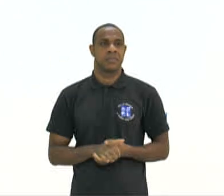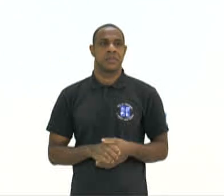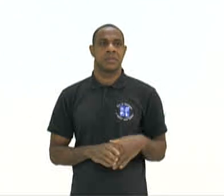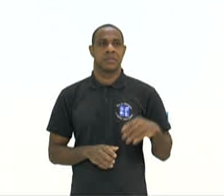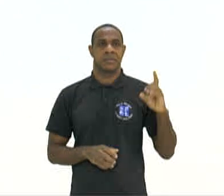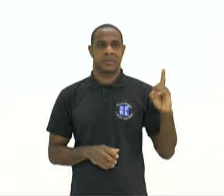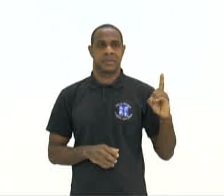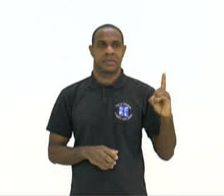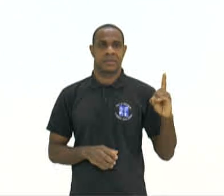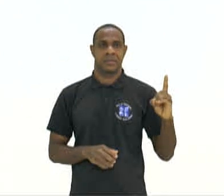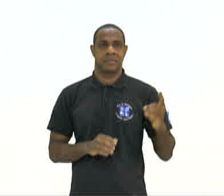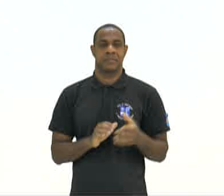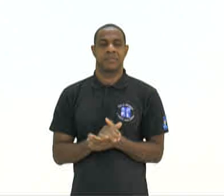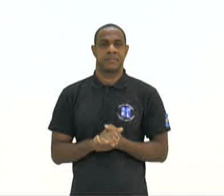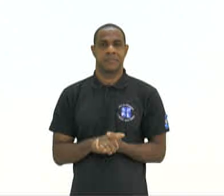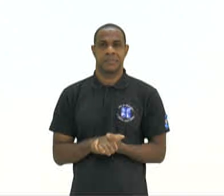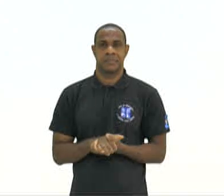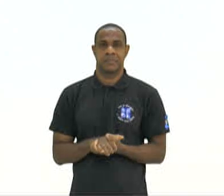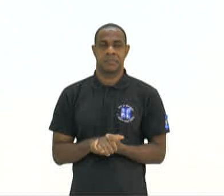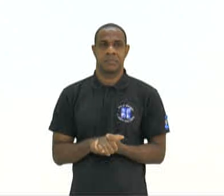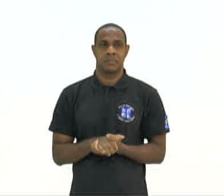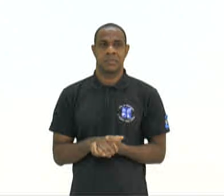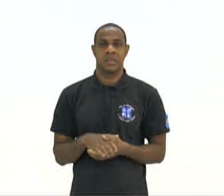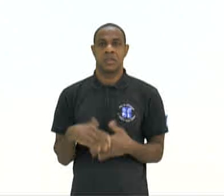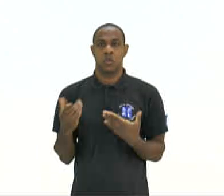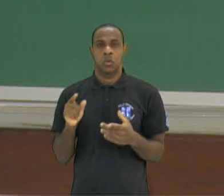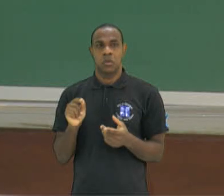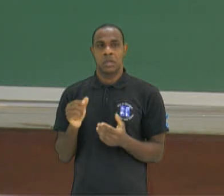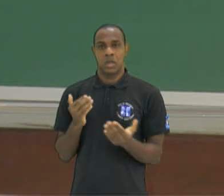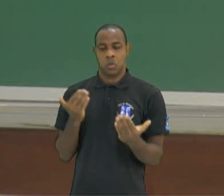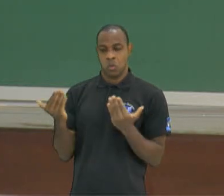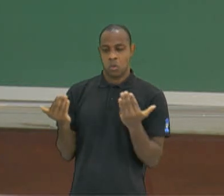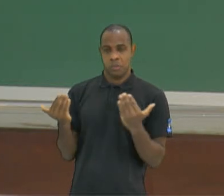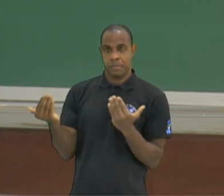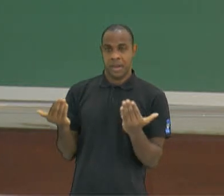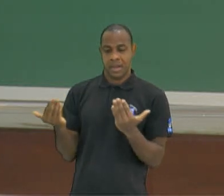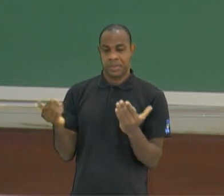sport, is a comparison. Então, quando eu comparo